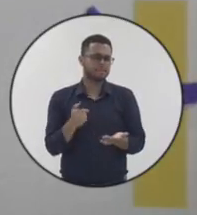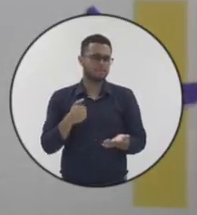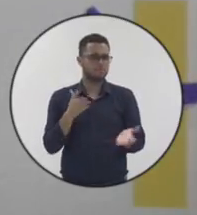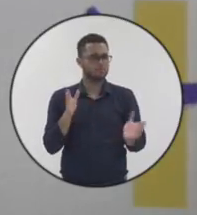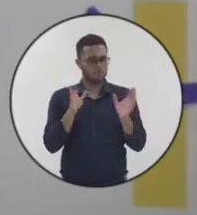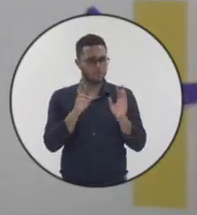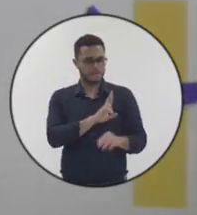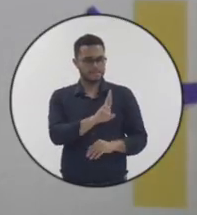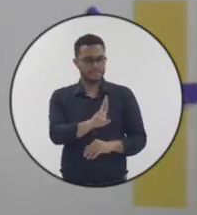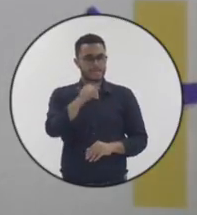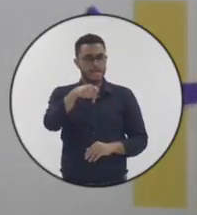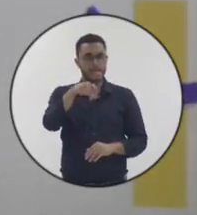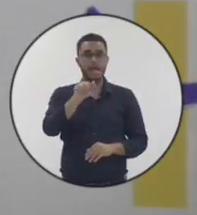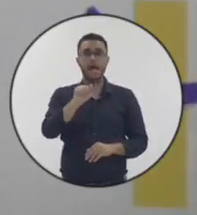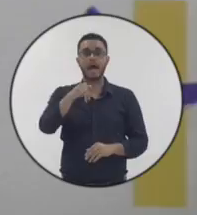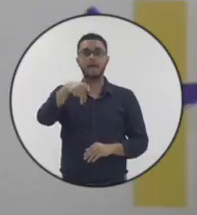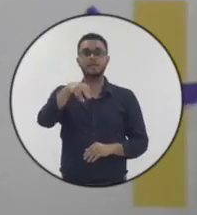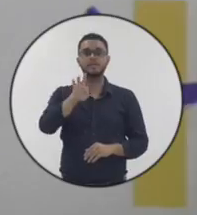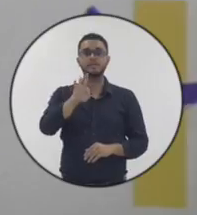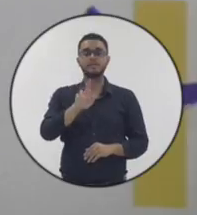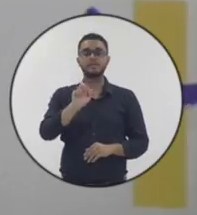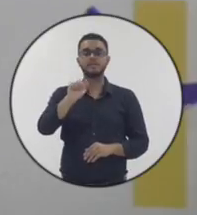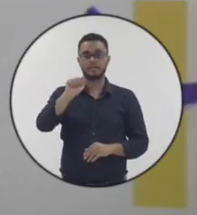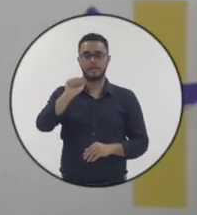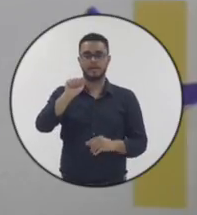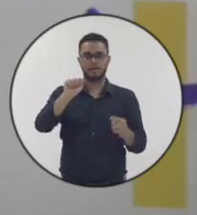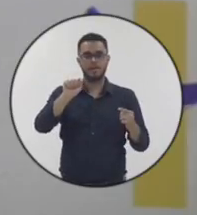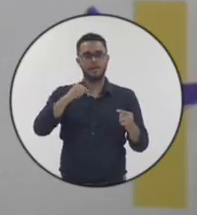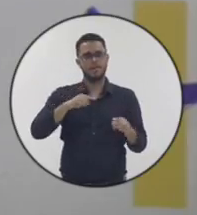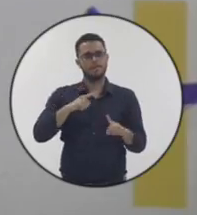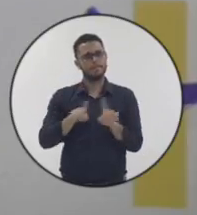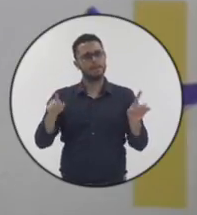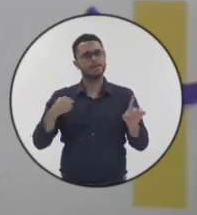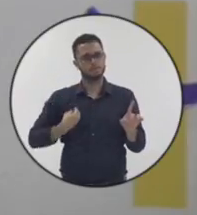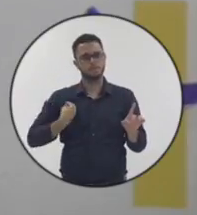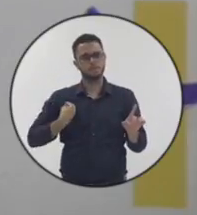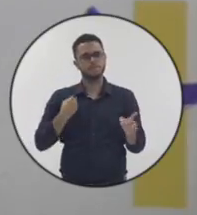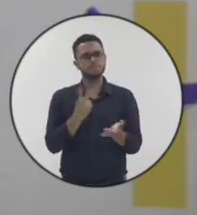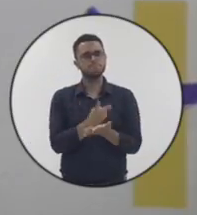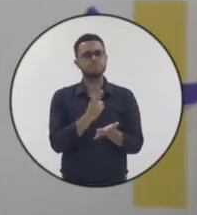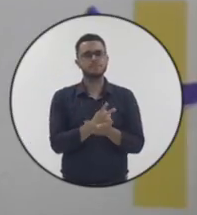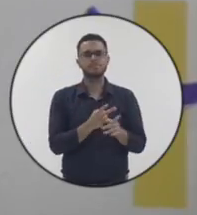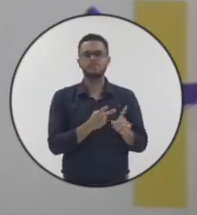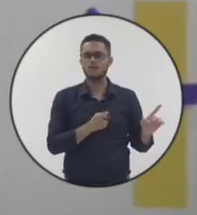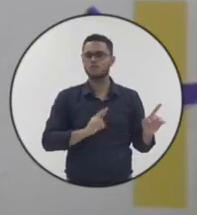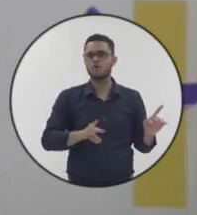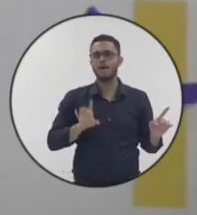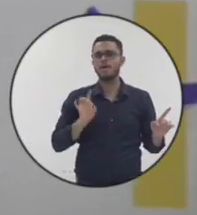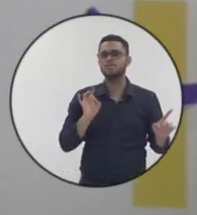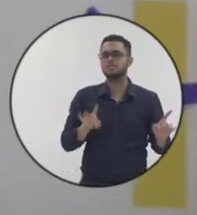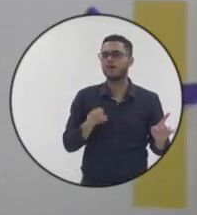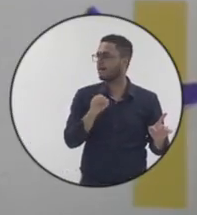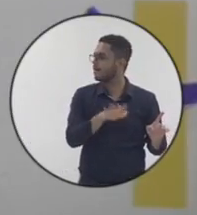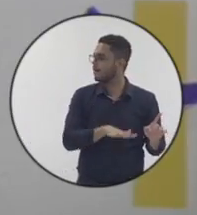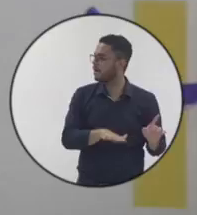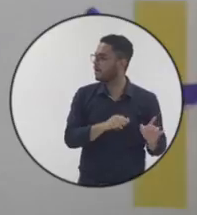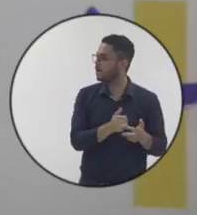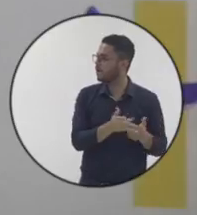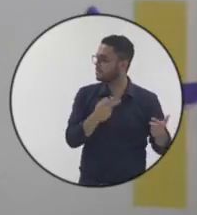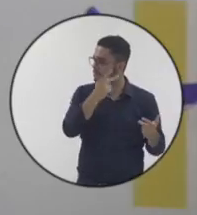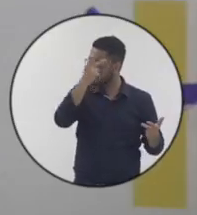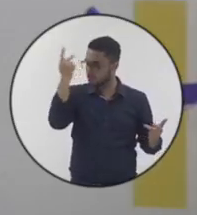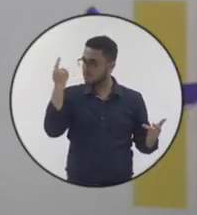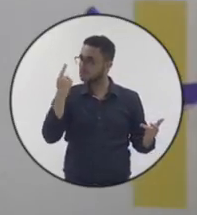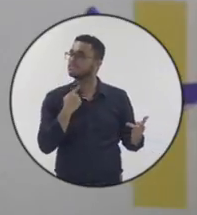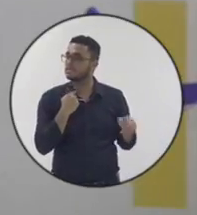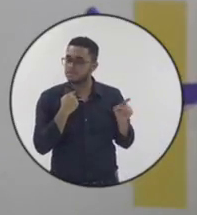ANTRA, Associação Nacional de Travestis e Transsexuais, ter sobrevivido não só ao que se espera para uma